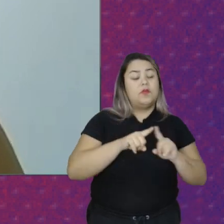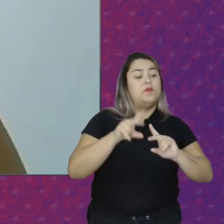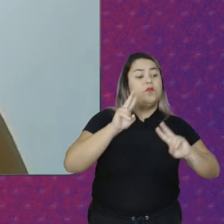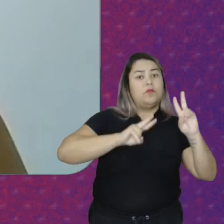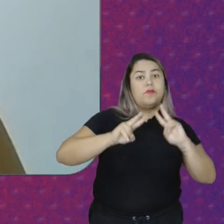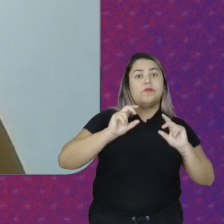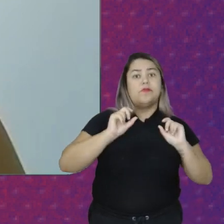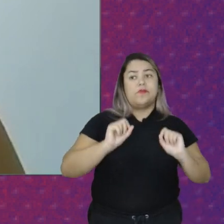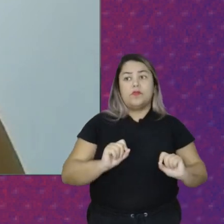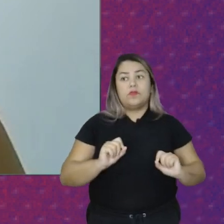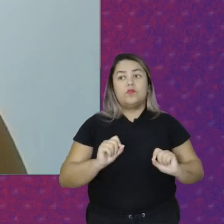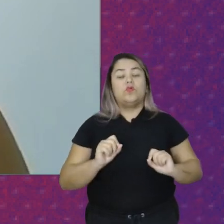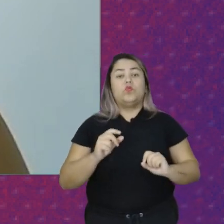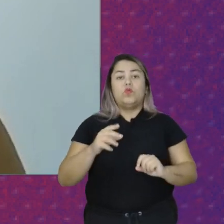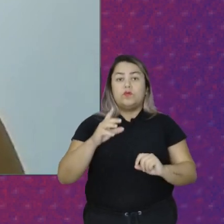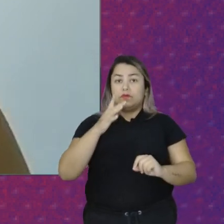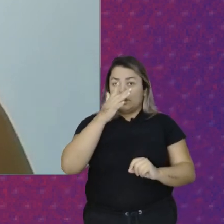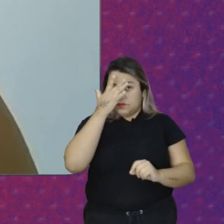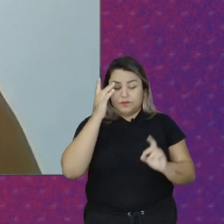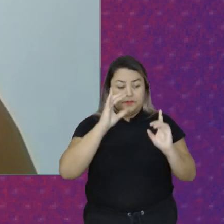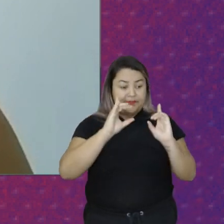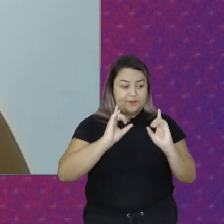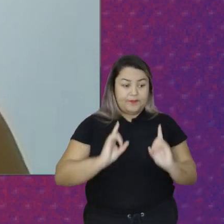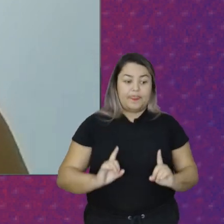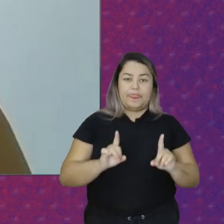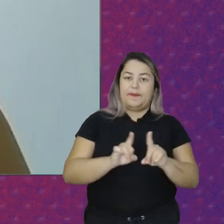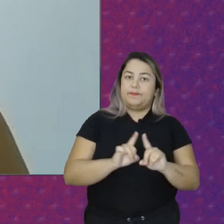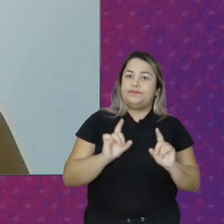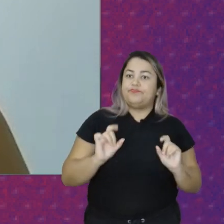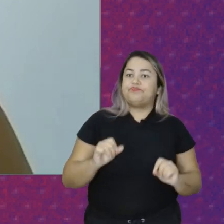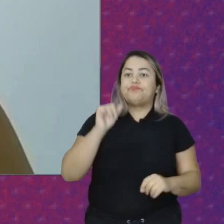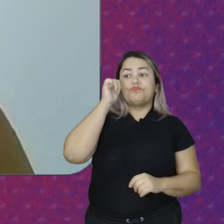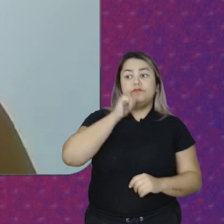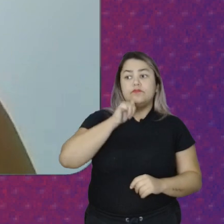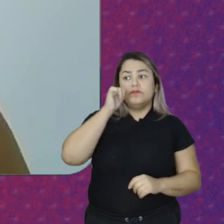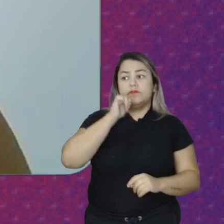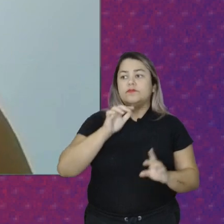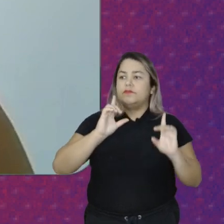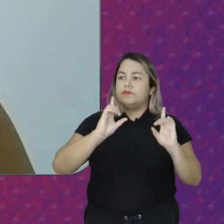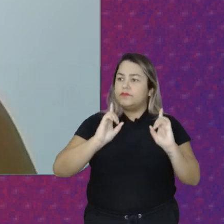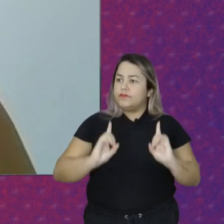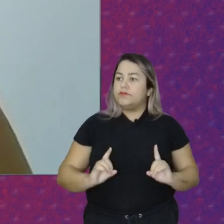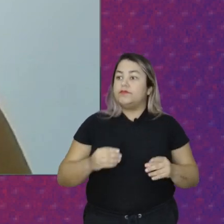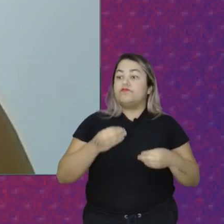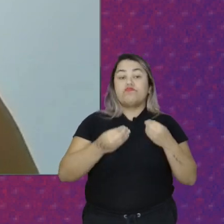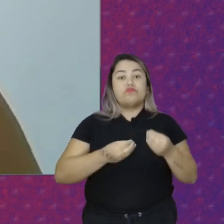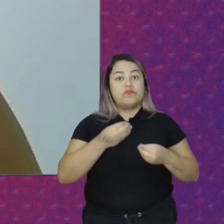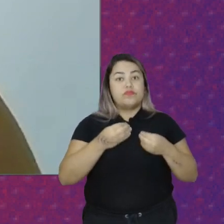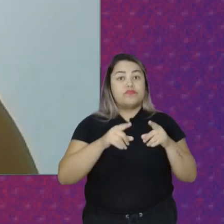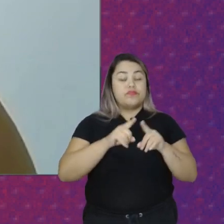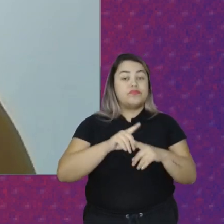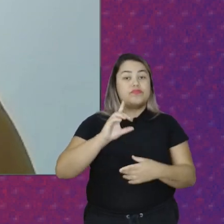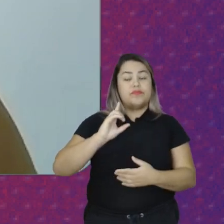para esse sujeito com deficiência, e aí mais especificamente para uma mulher com deficiência, como sujeitos de